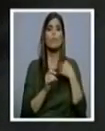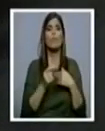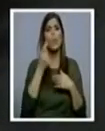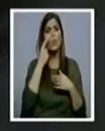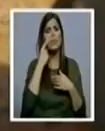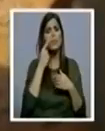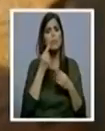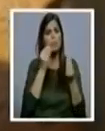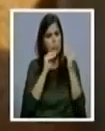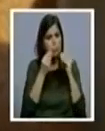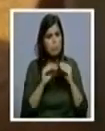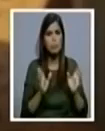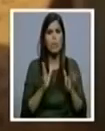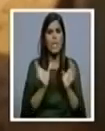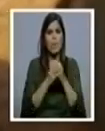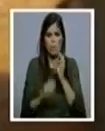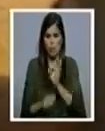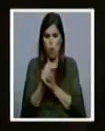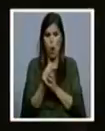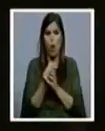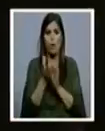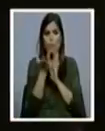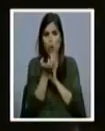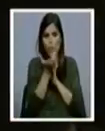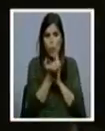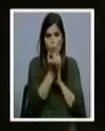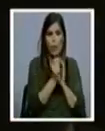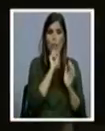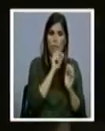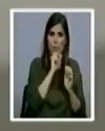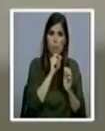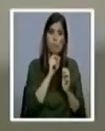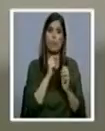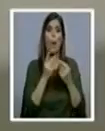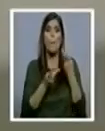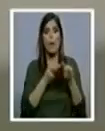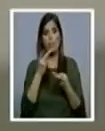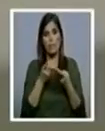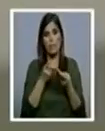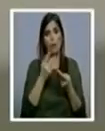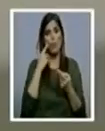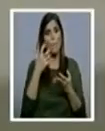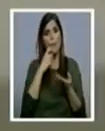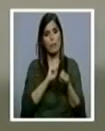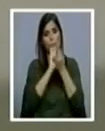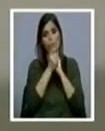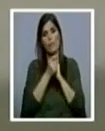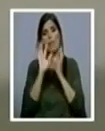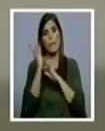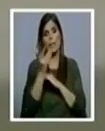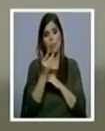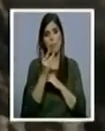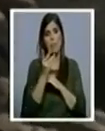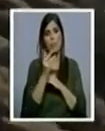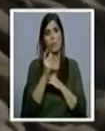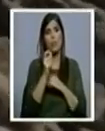de eletrónica, esta equipa conseguiu criar sensores que lhes permite uma análise fina do impacto das alterações